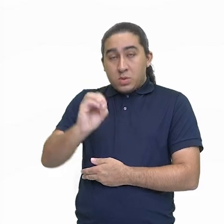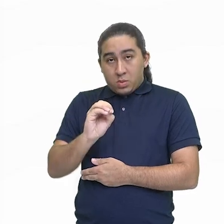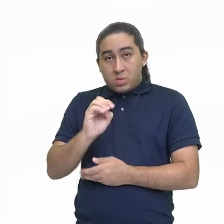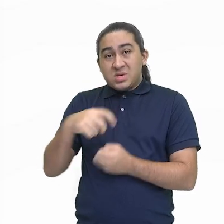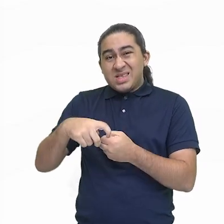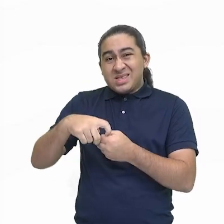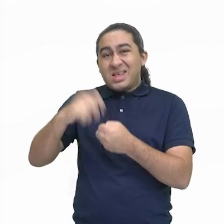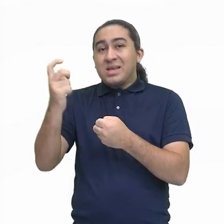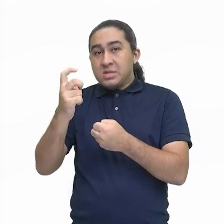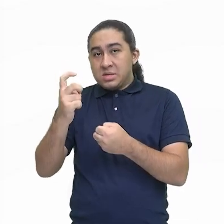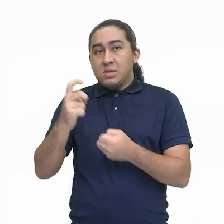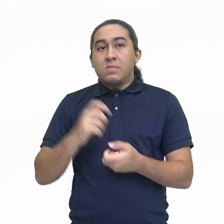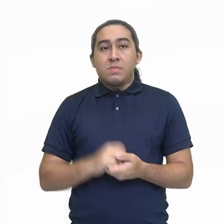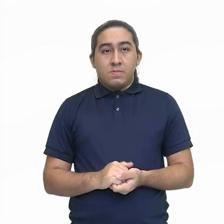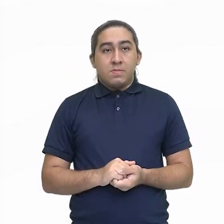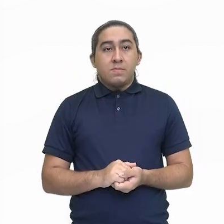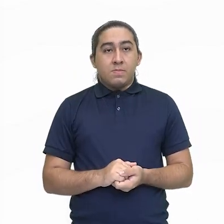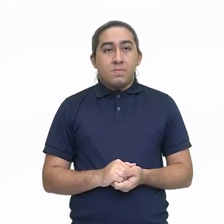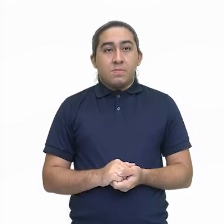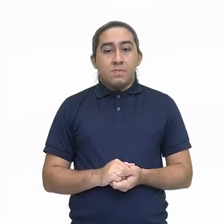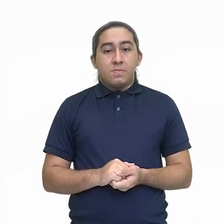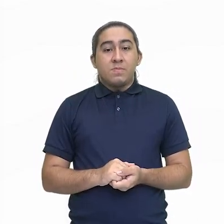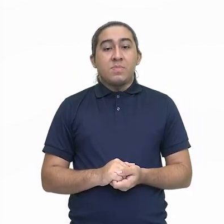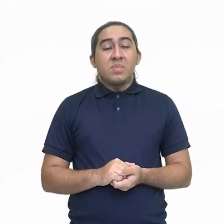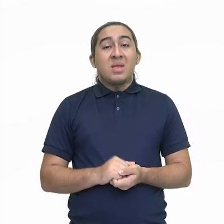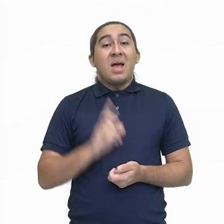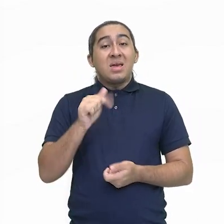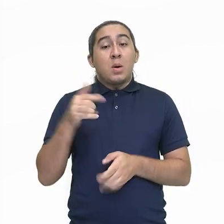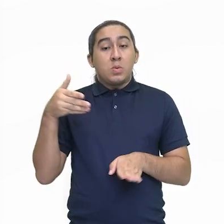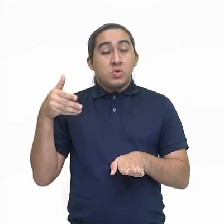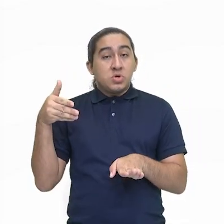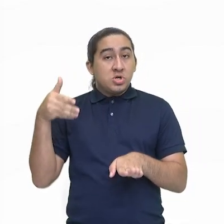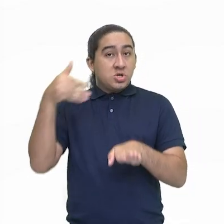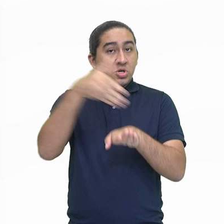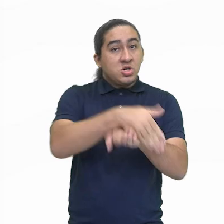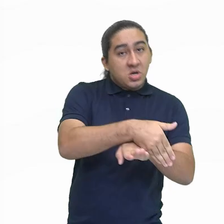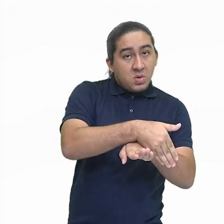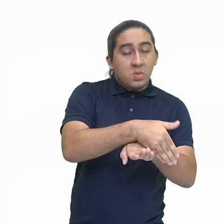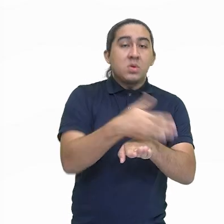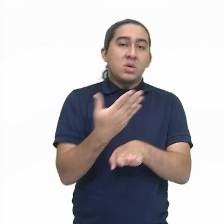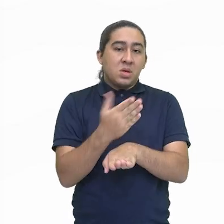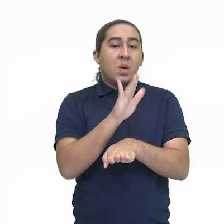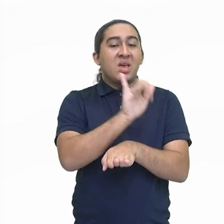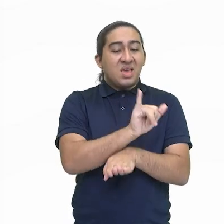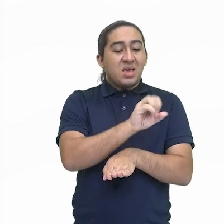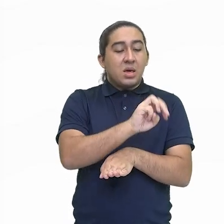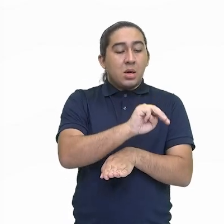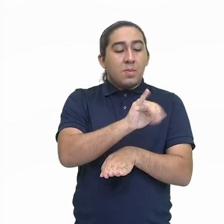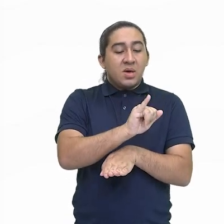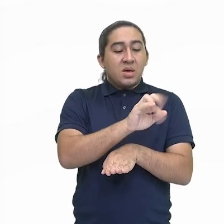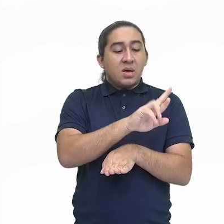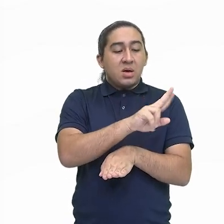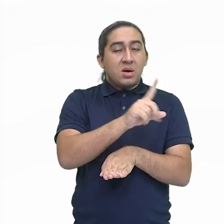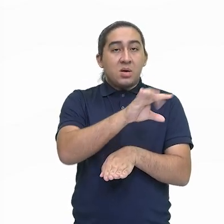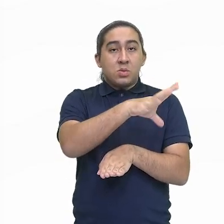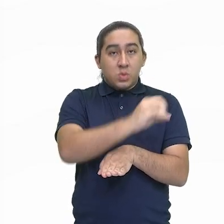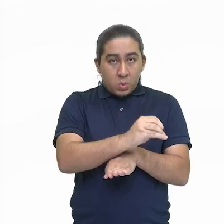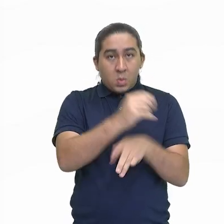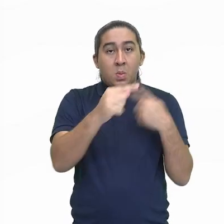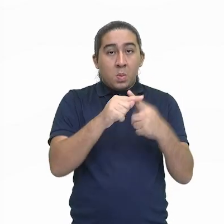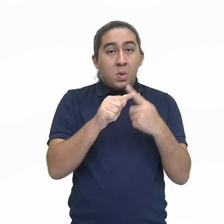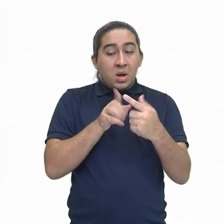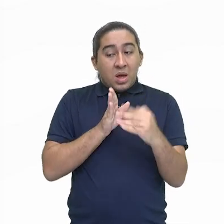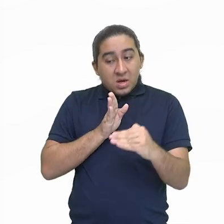chego lá no Canadá, eu estou imigrando, pois eu estou dando entrada em um país diferente,